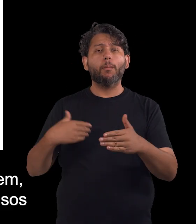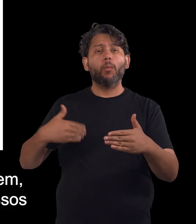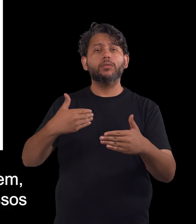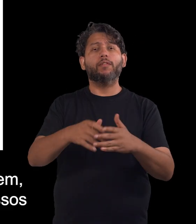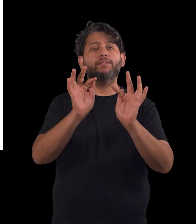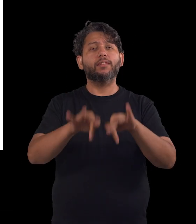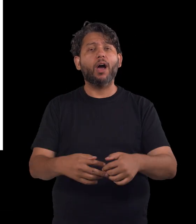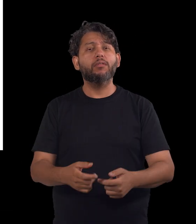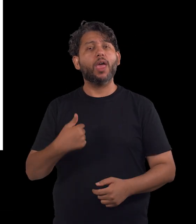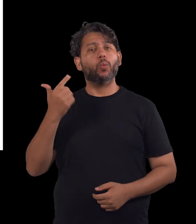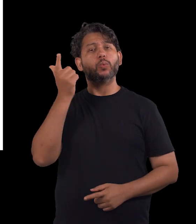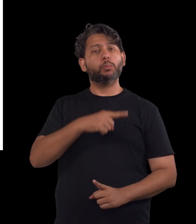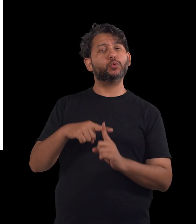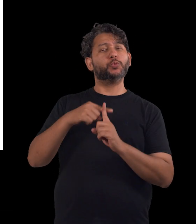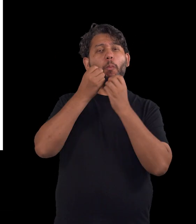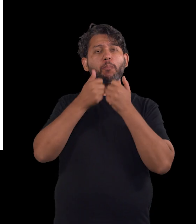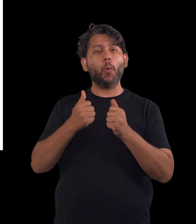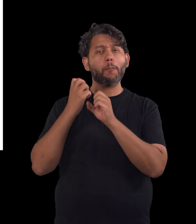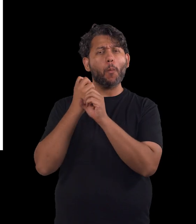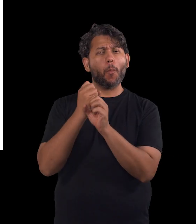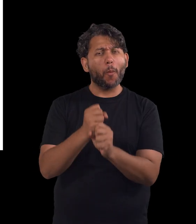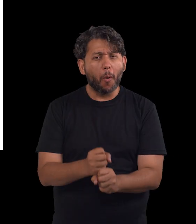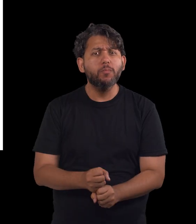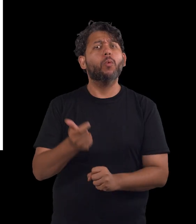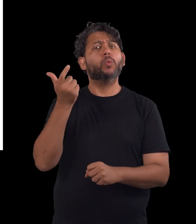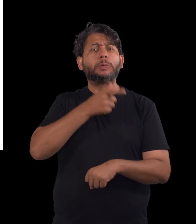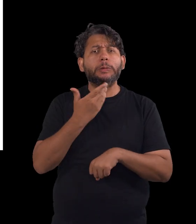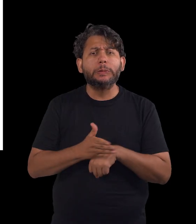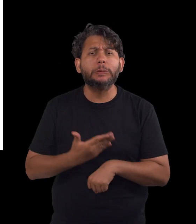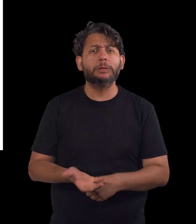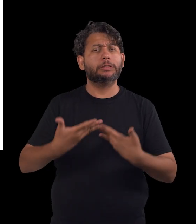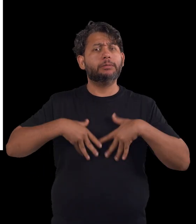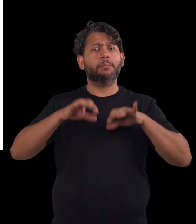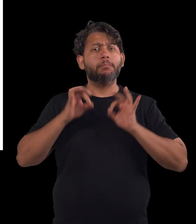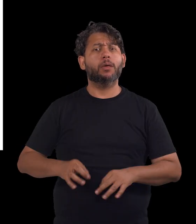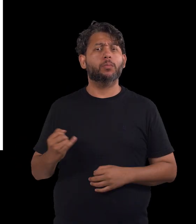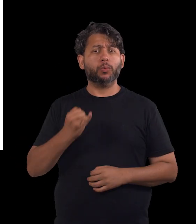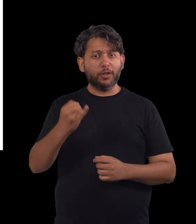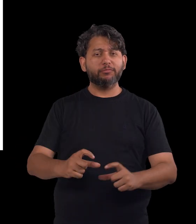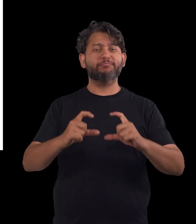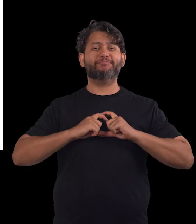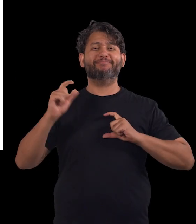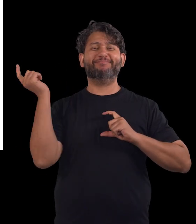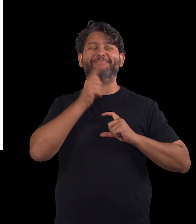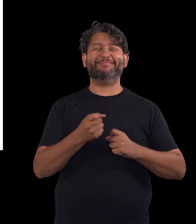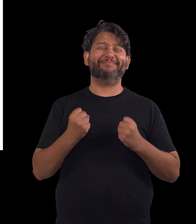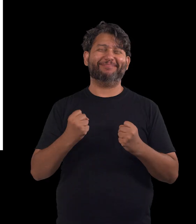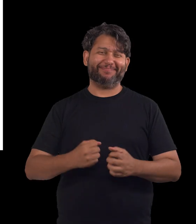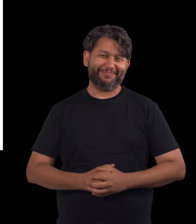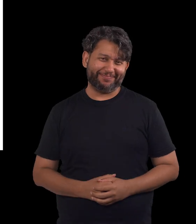culminância de processos em que atitudes positivas foram observadas, cultivadas e valorizadas ao longo do